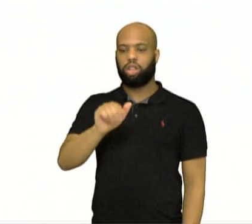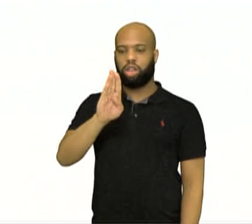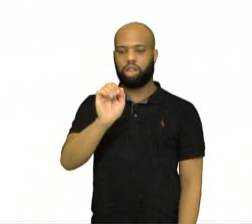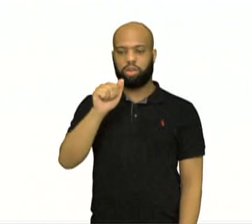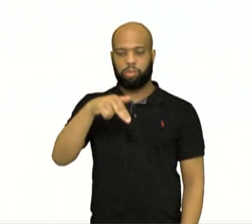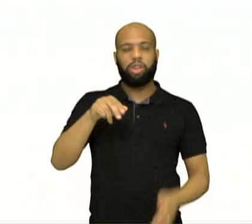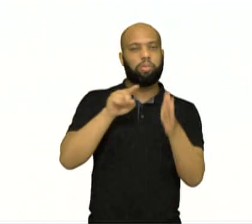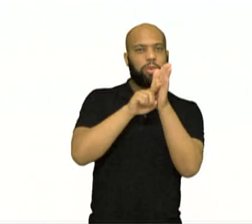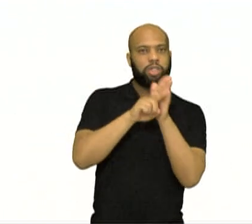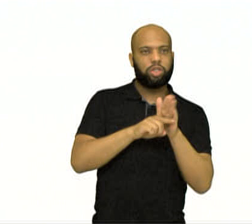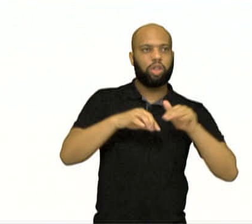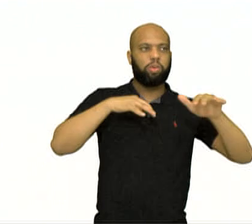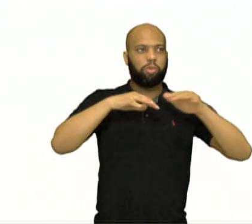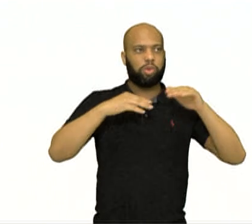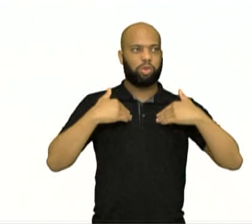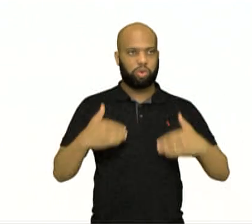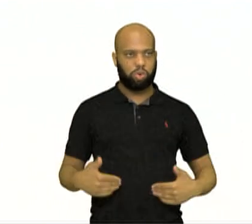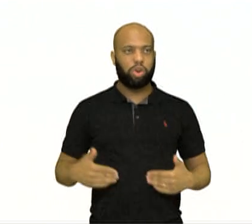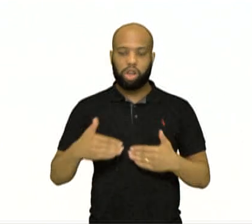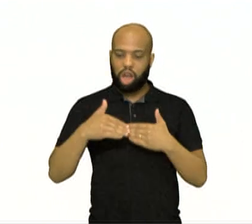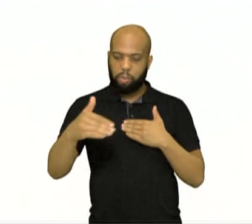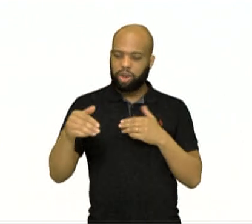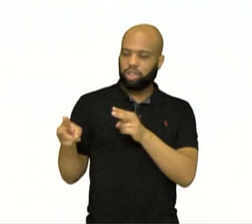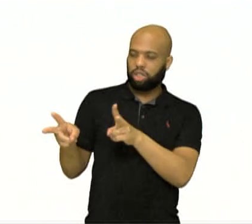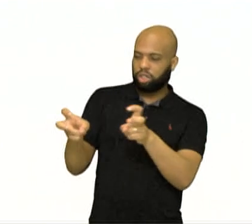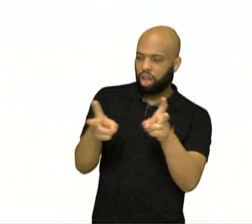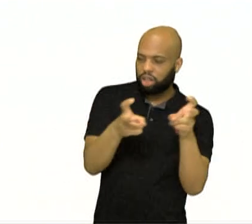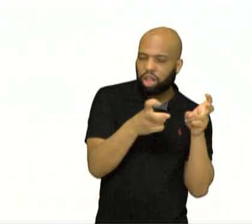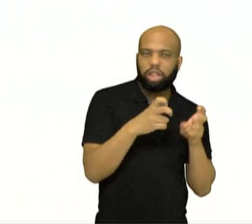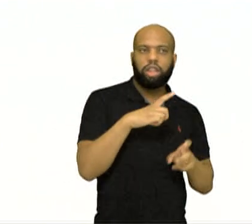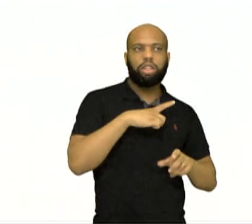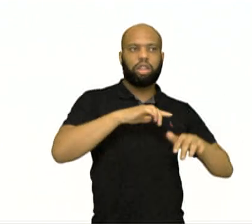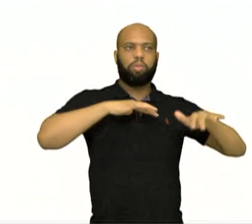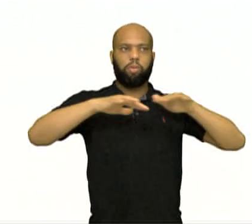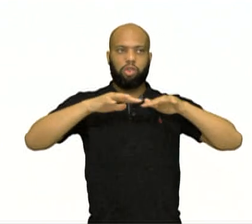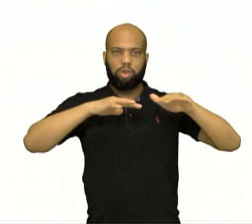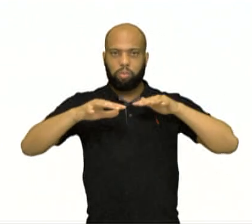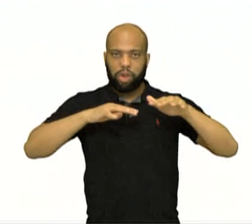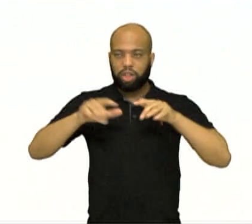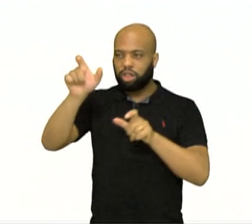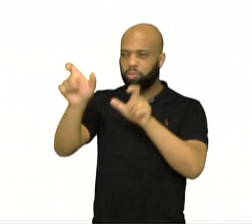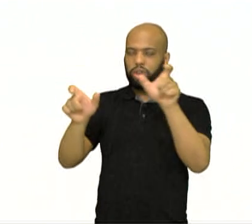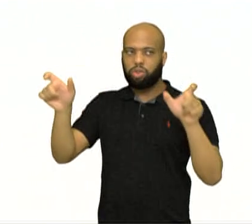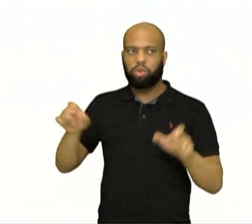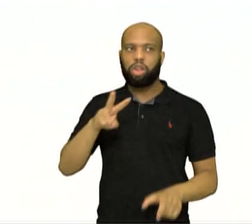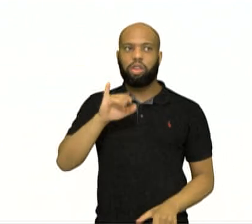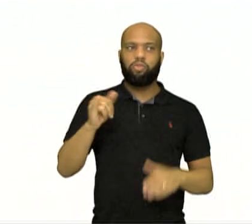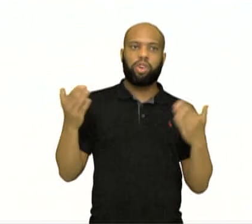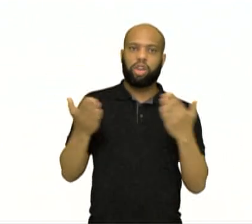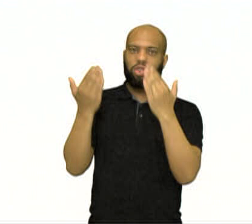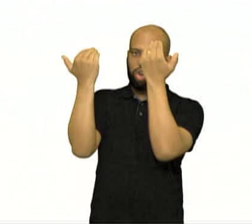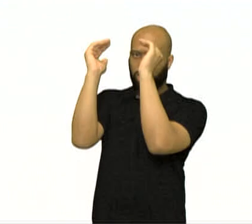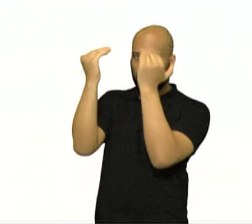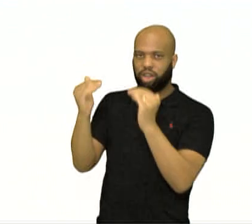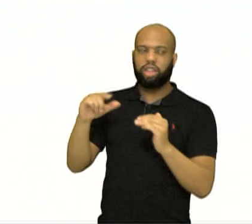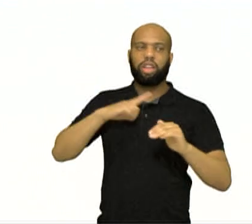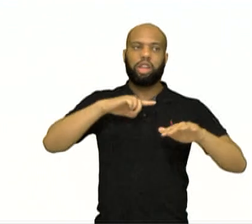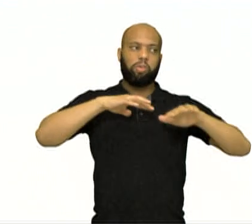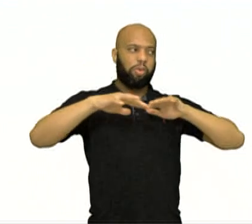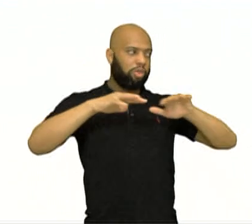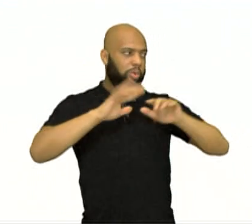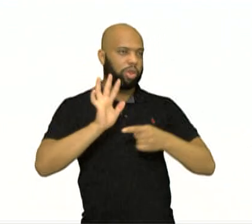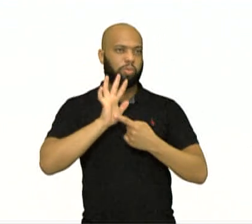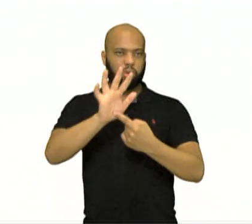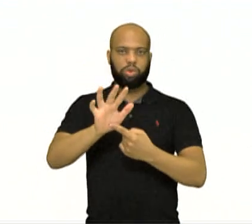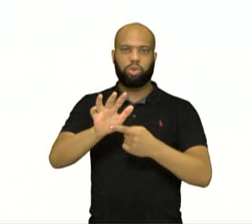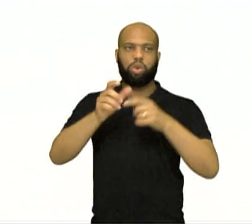pesquisou o movimento corporal, a partir da observação dos movimentos das pessoas, vamos analisar os movimentos retratados